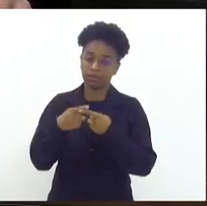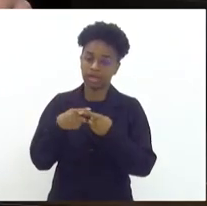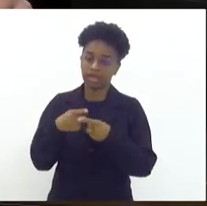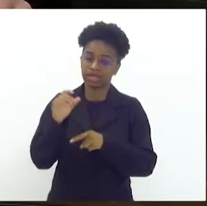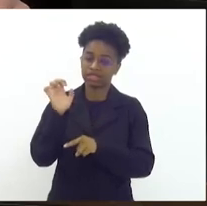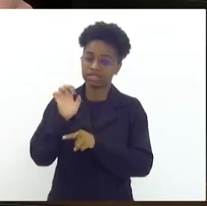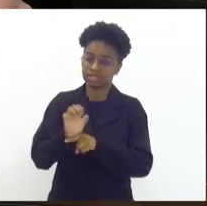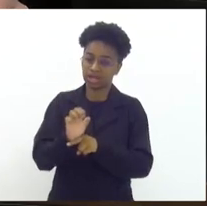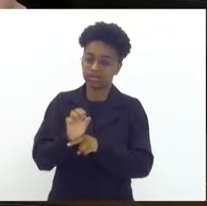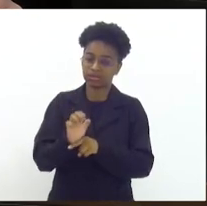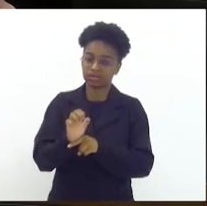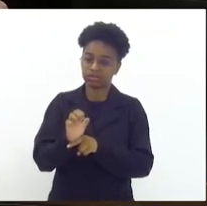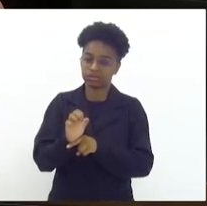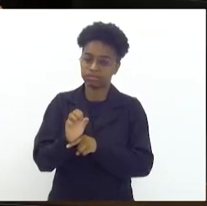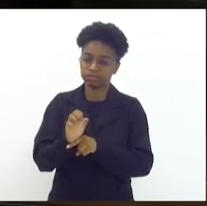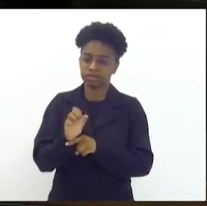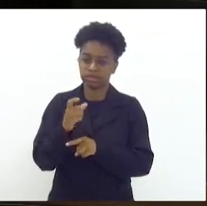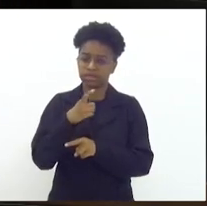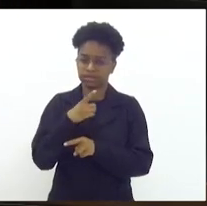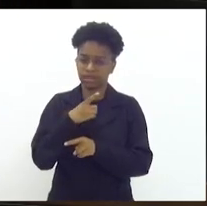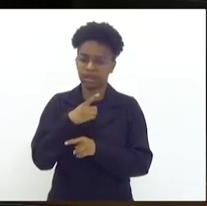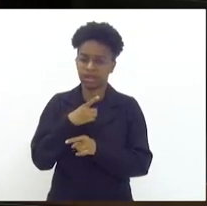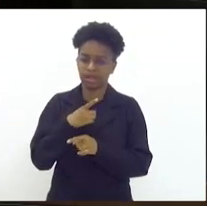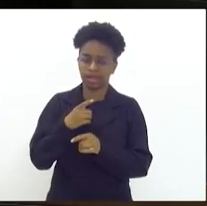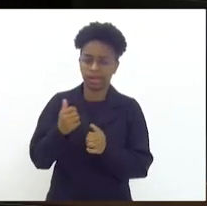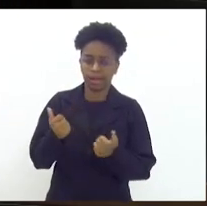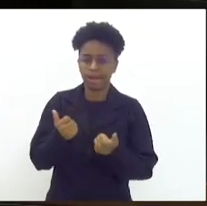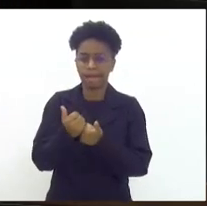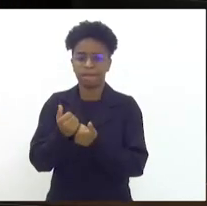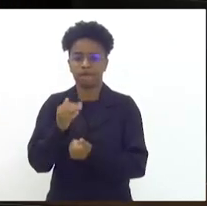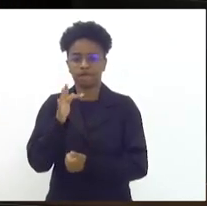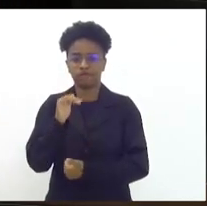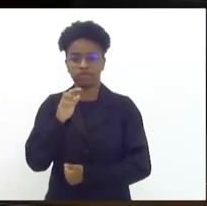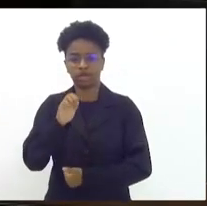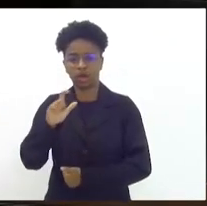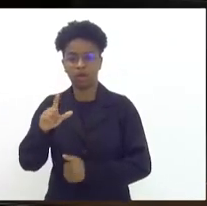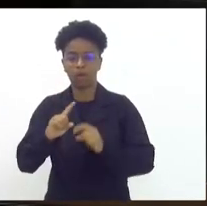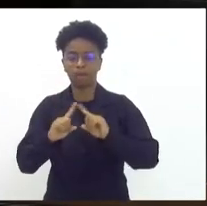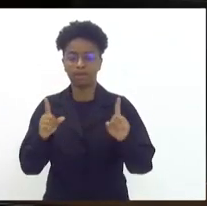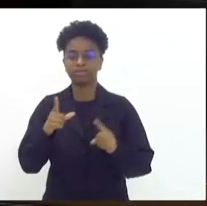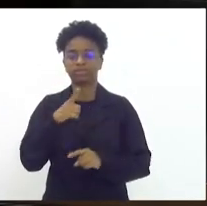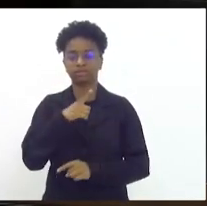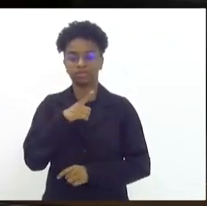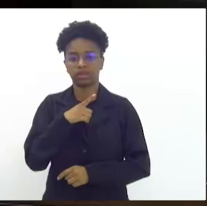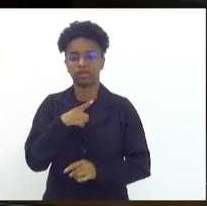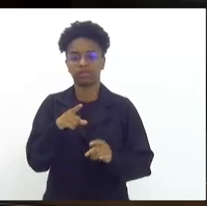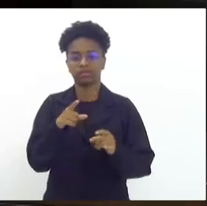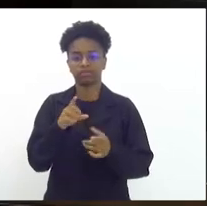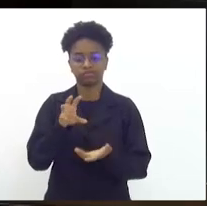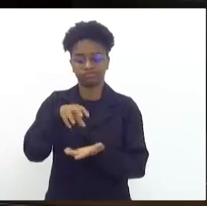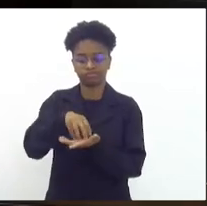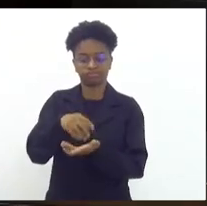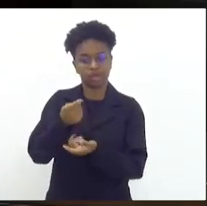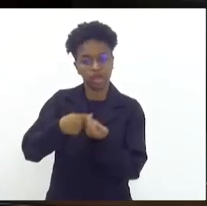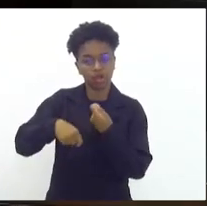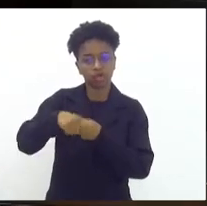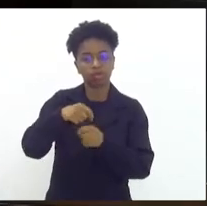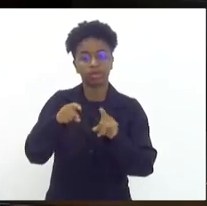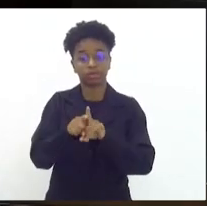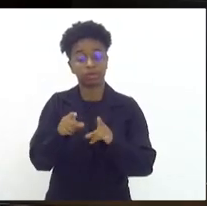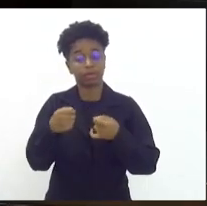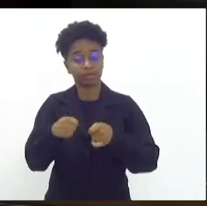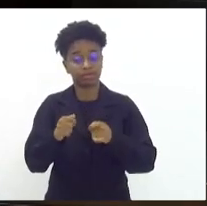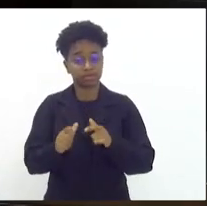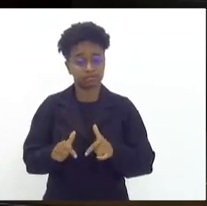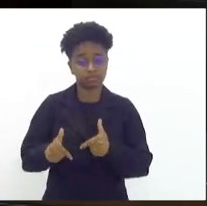um estado que faz muito benefício fiscal mas são estados que concentram atividade econômica que tem naturalmente que brigar por essas questões